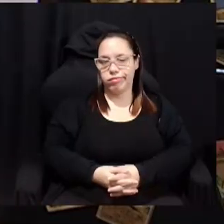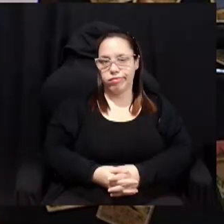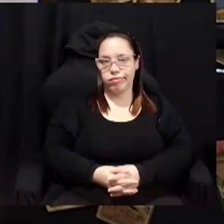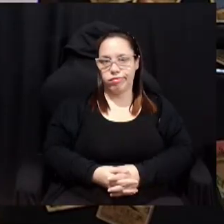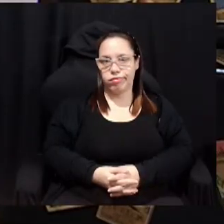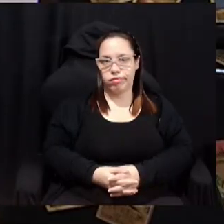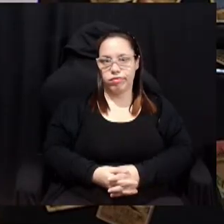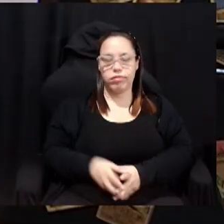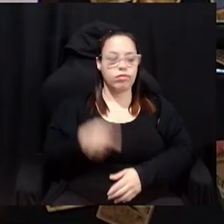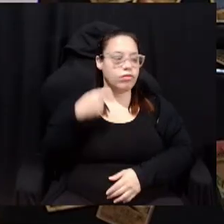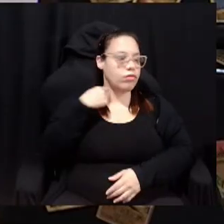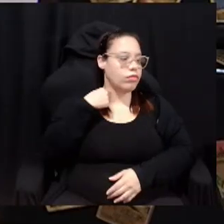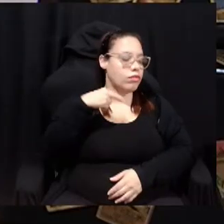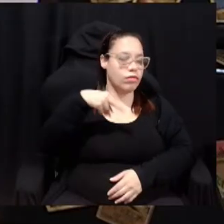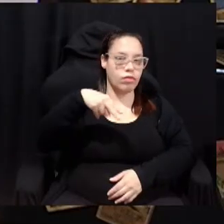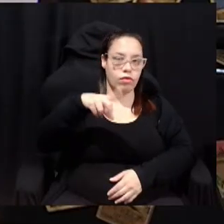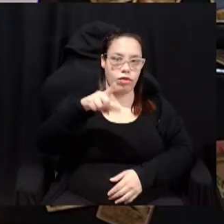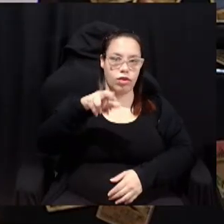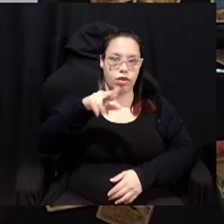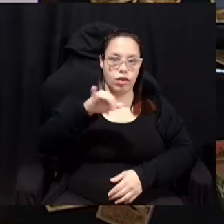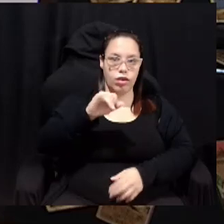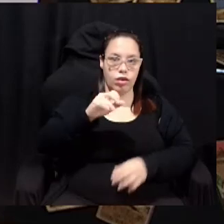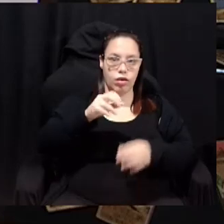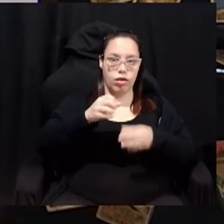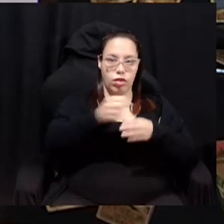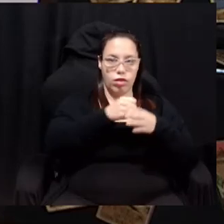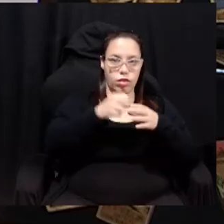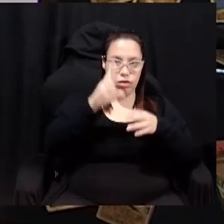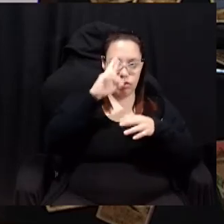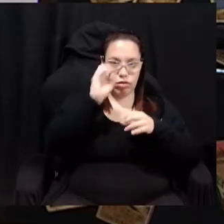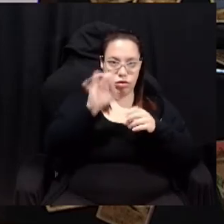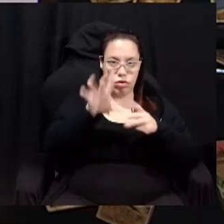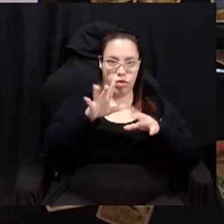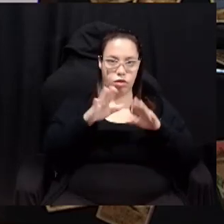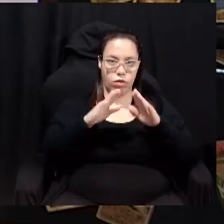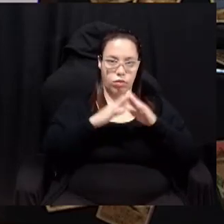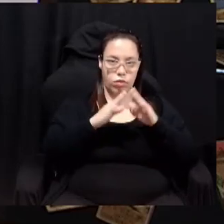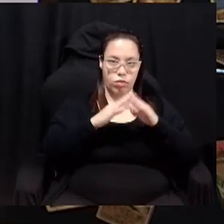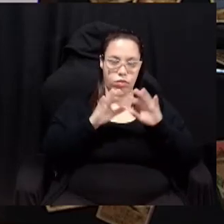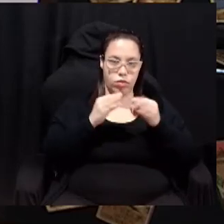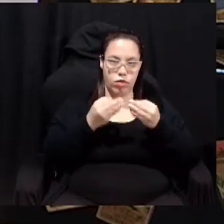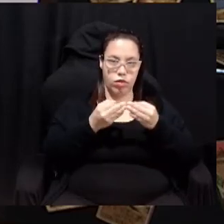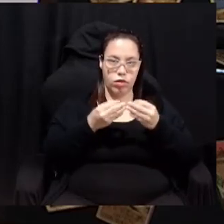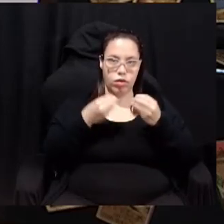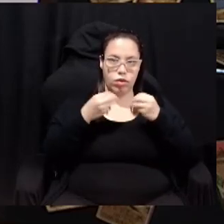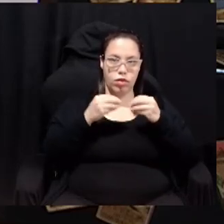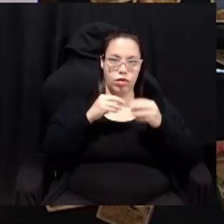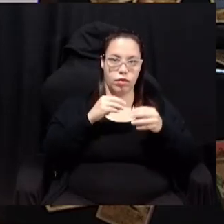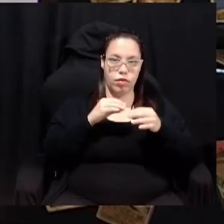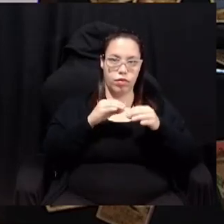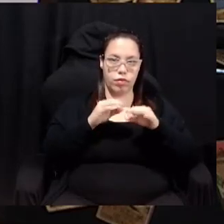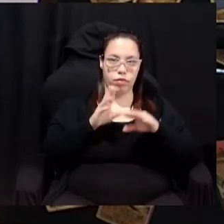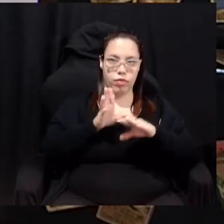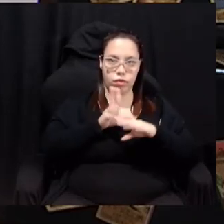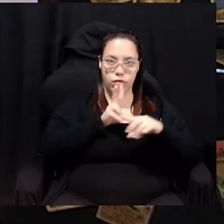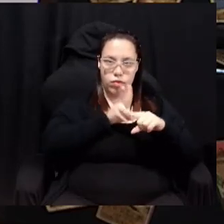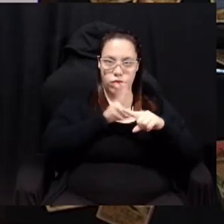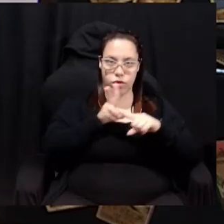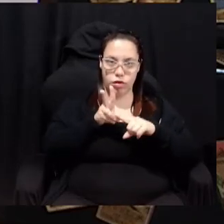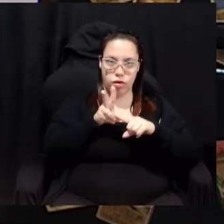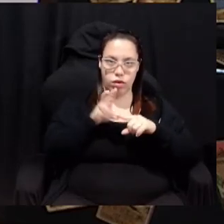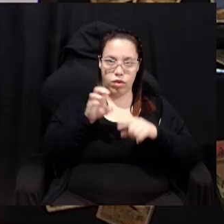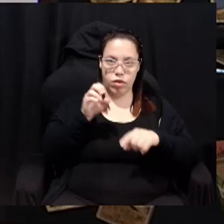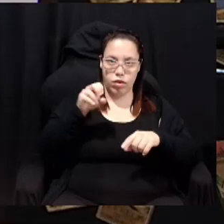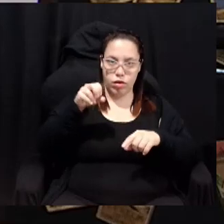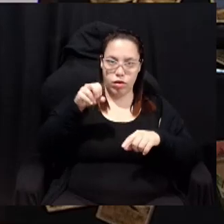A NutriChef é uma empresa que sustenta não só a minha casa, a minha família, como sustenta também uma ONG que tira